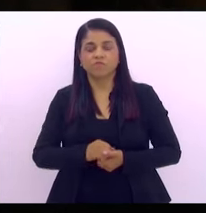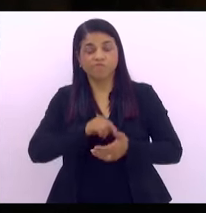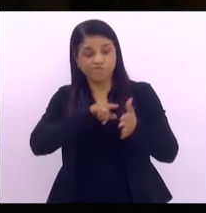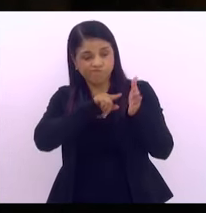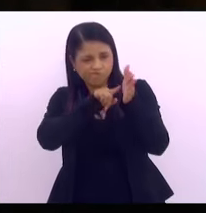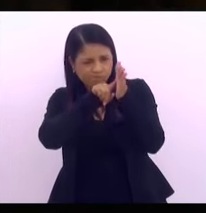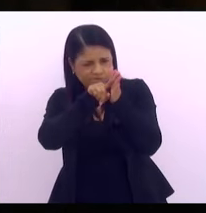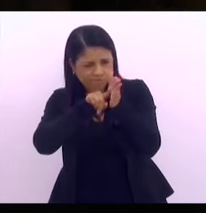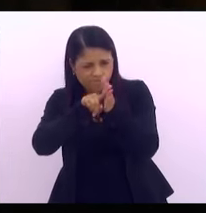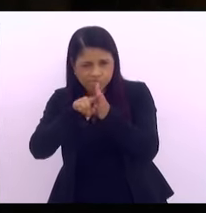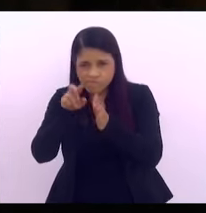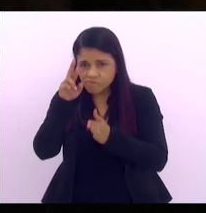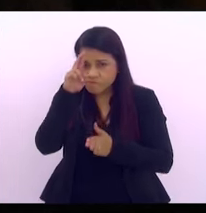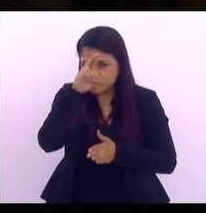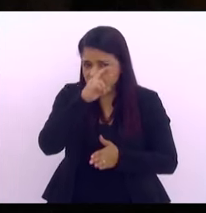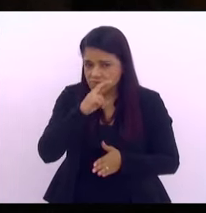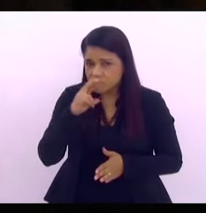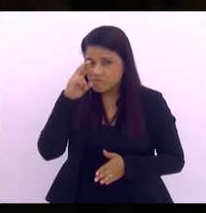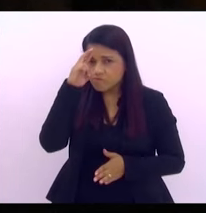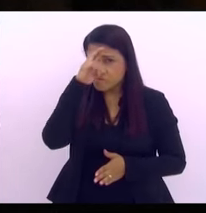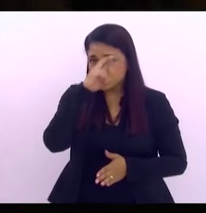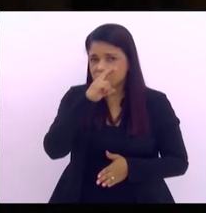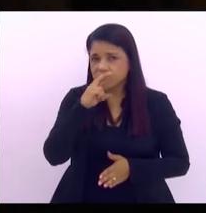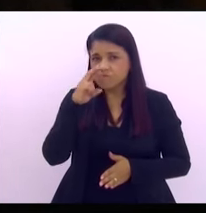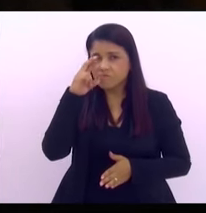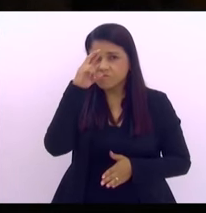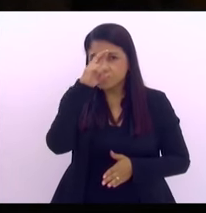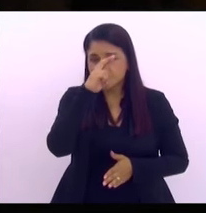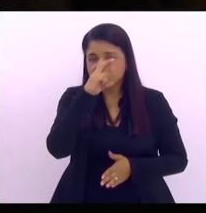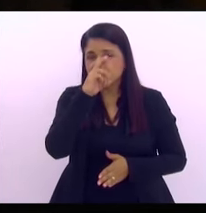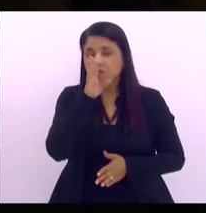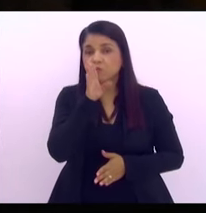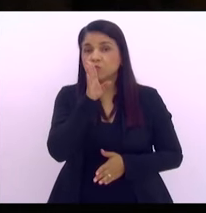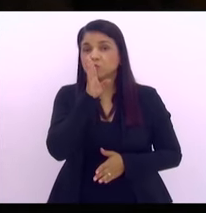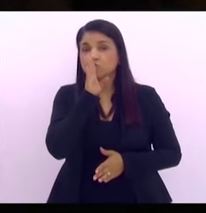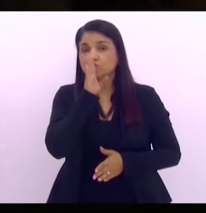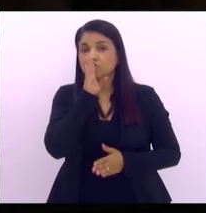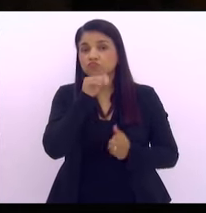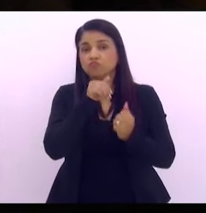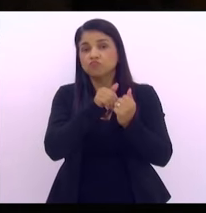investigando, a investigação corre em sigilo.